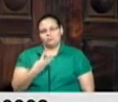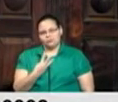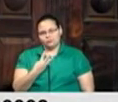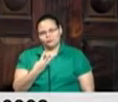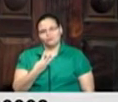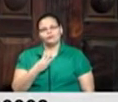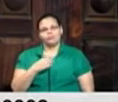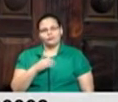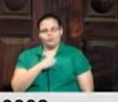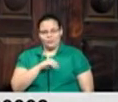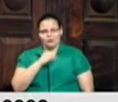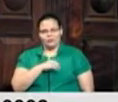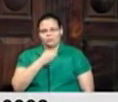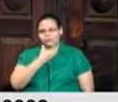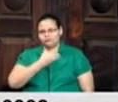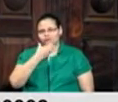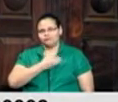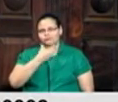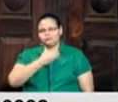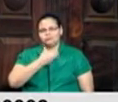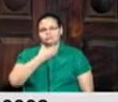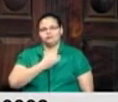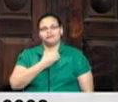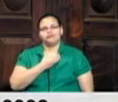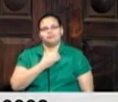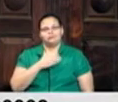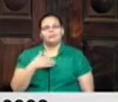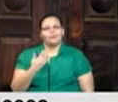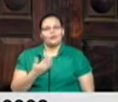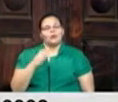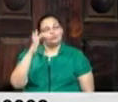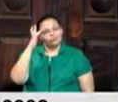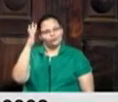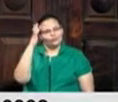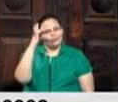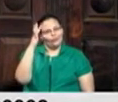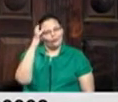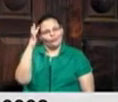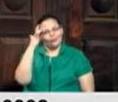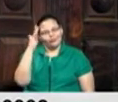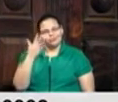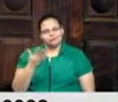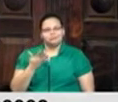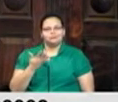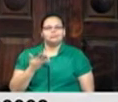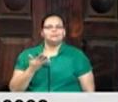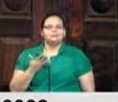13º salário virou um sonho longevo.